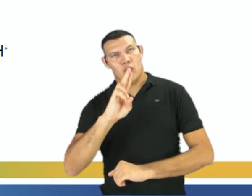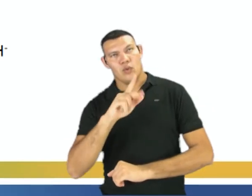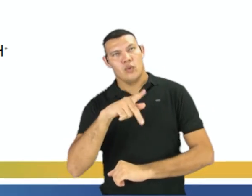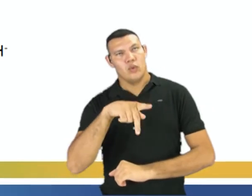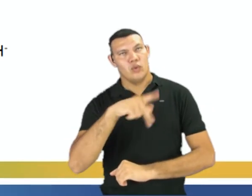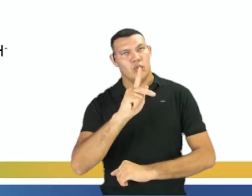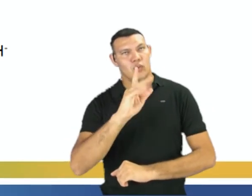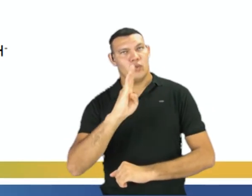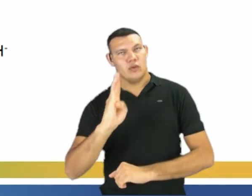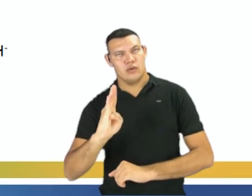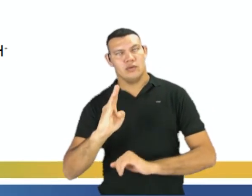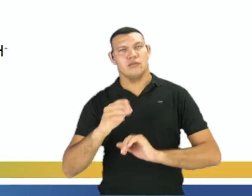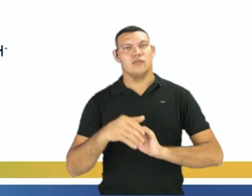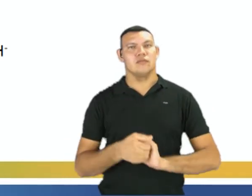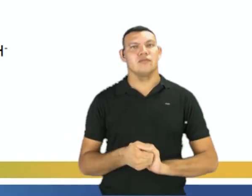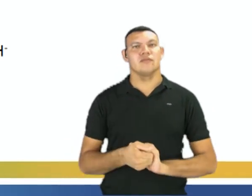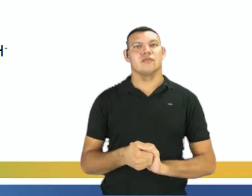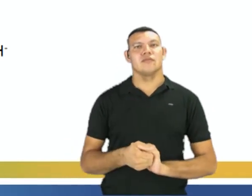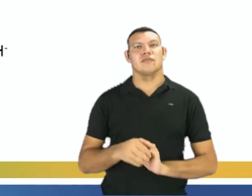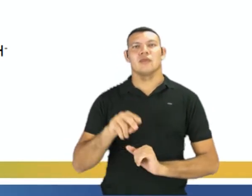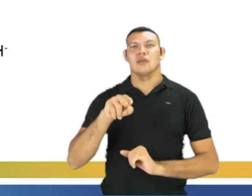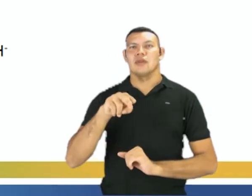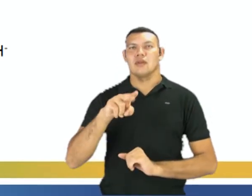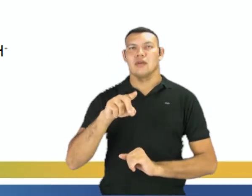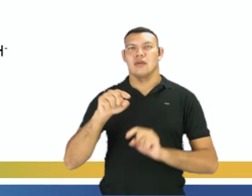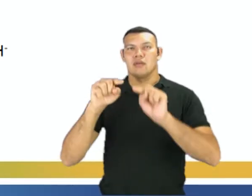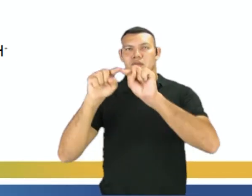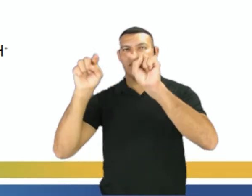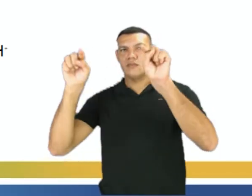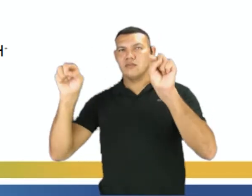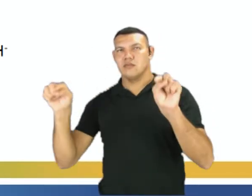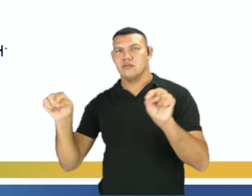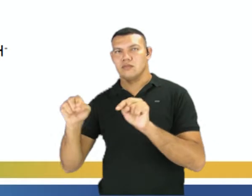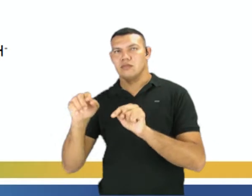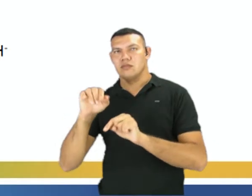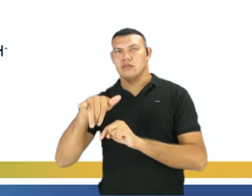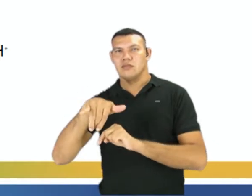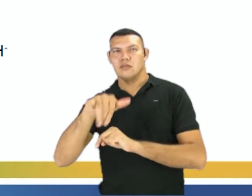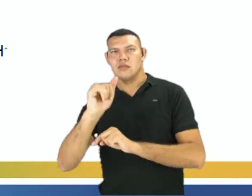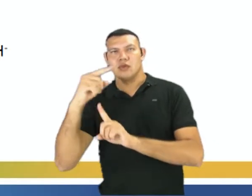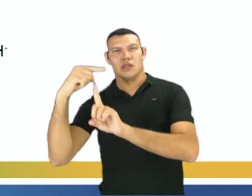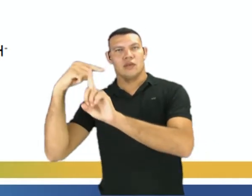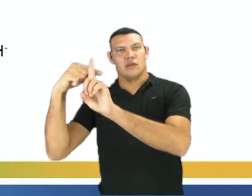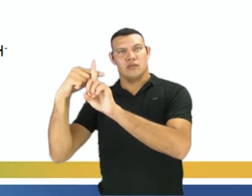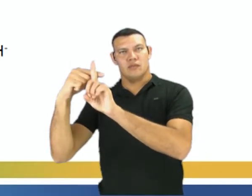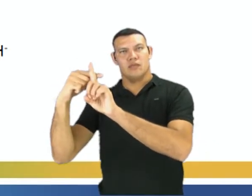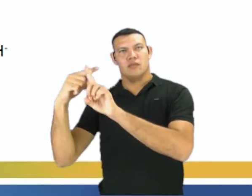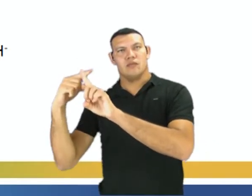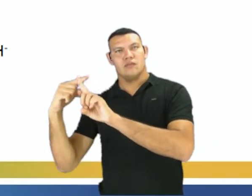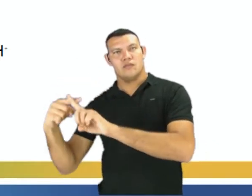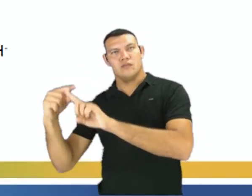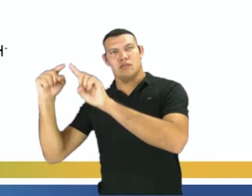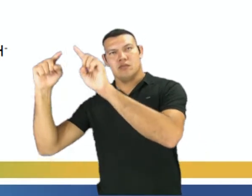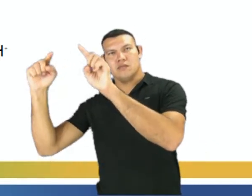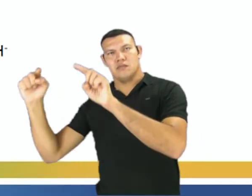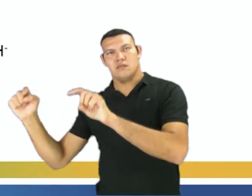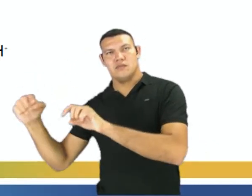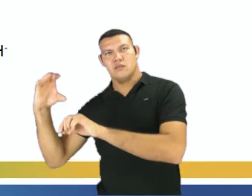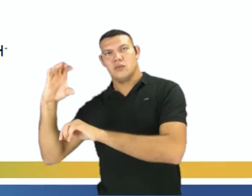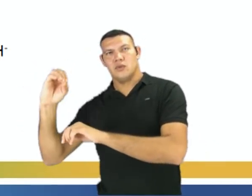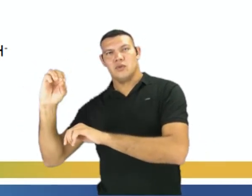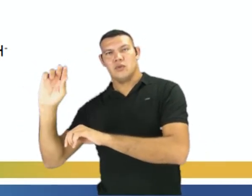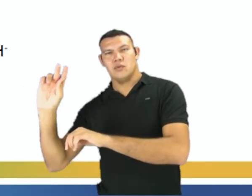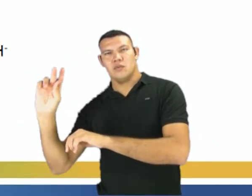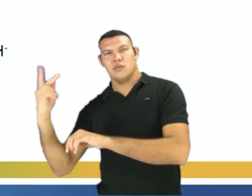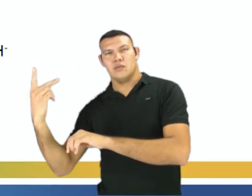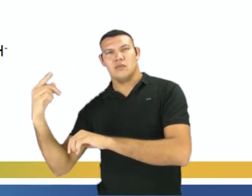é uma dissociação, igual produtos dividido pelos reagentes. Relembrando